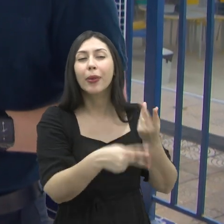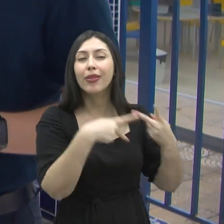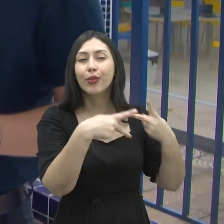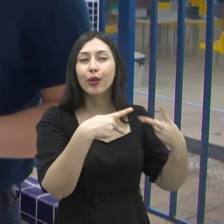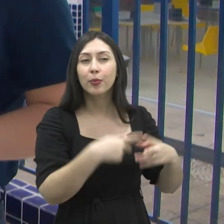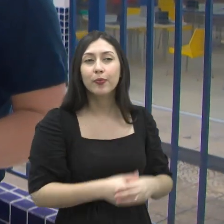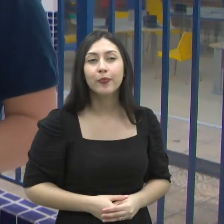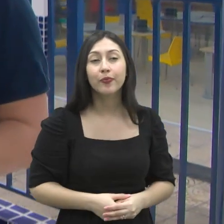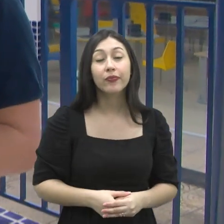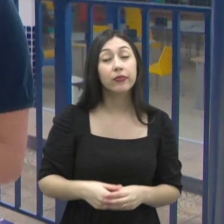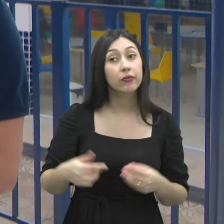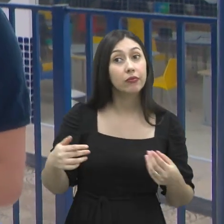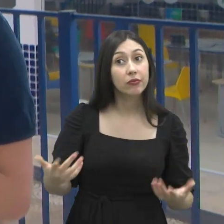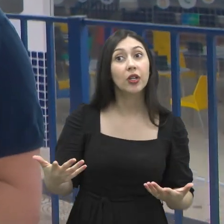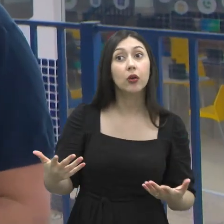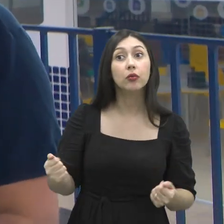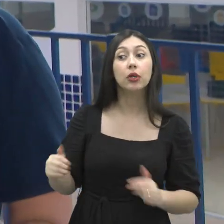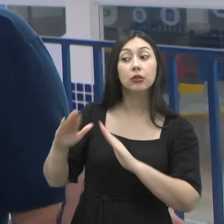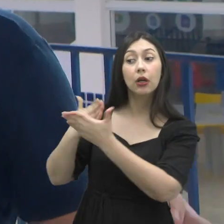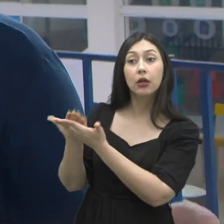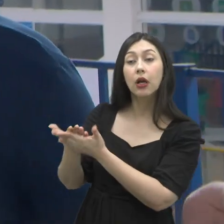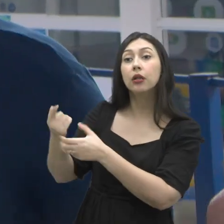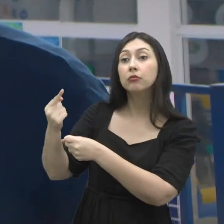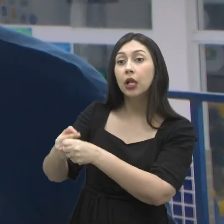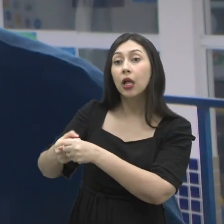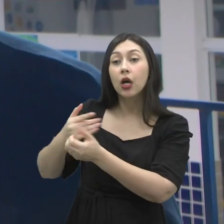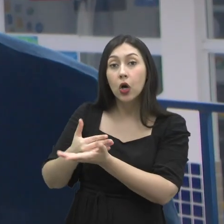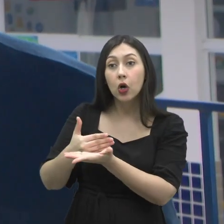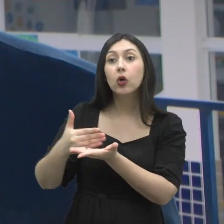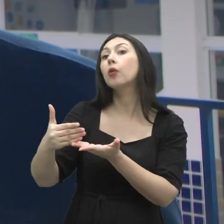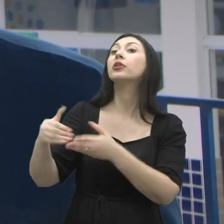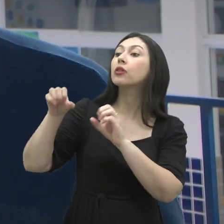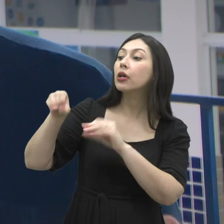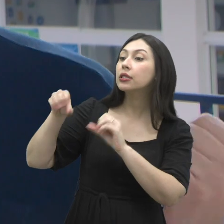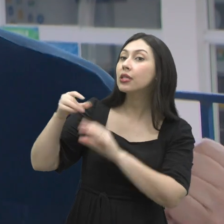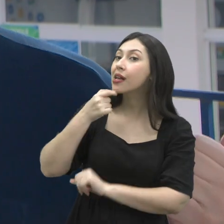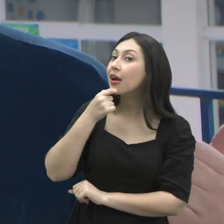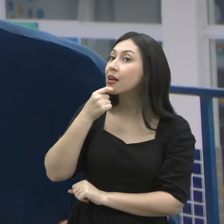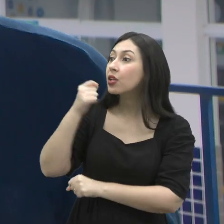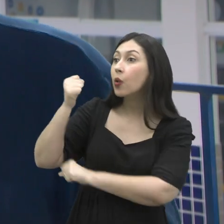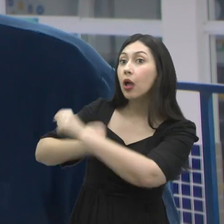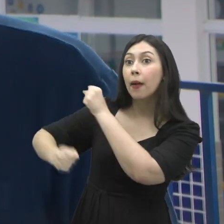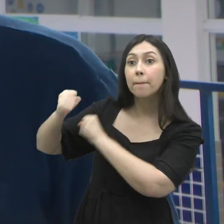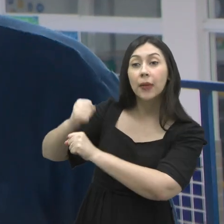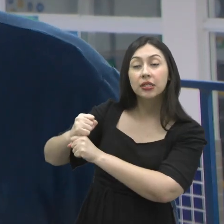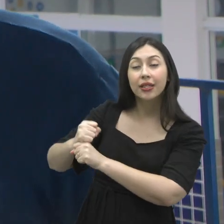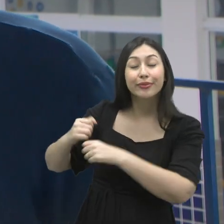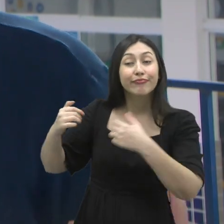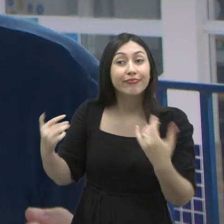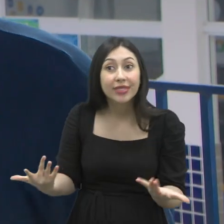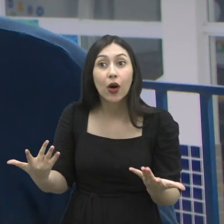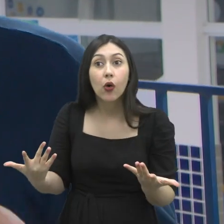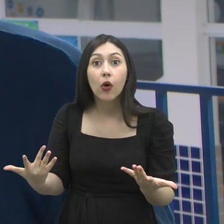Campos? Então, a rede municipal iniciou o ensino de inglês para os anos iniciais ano passado. Então, o que acontece?